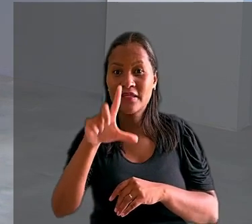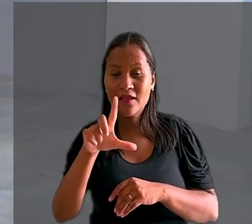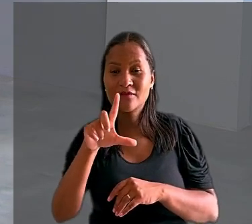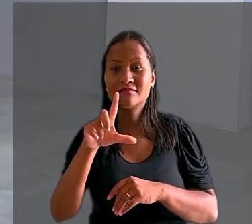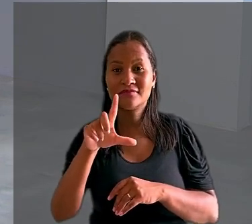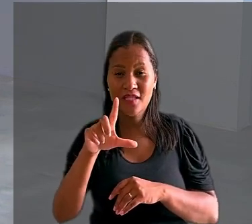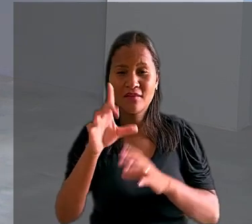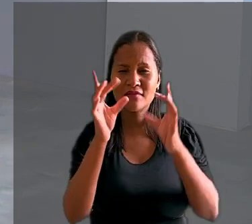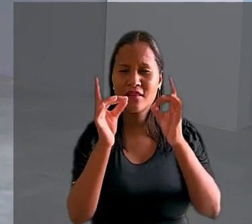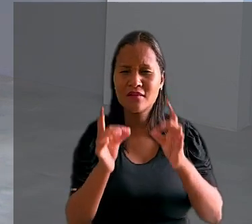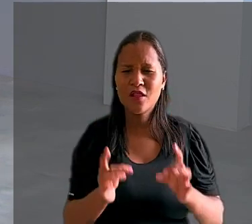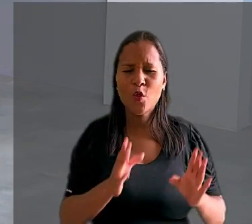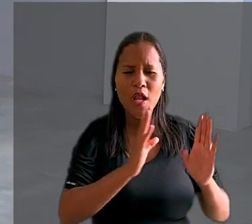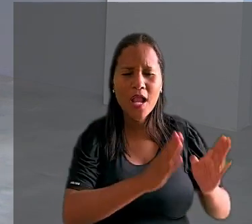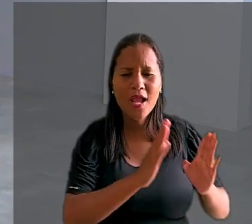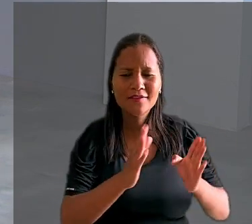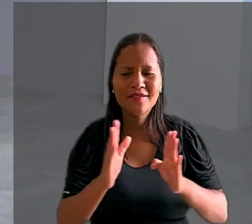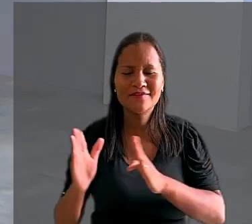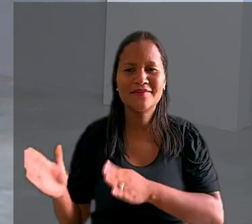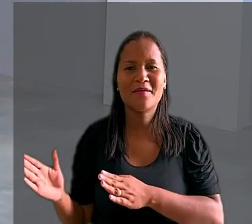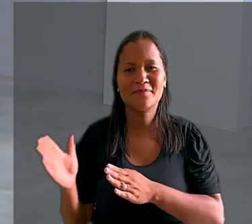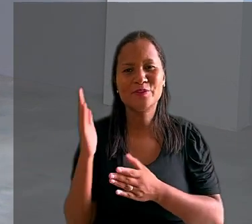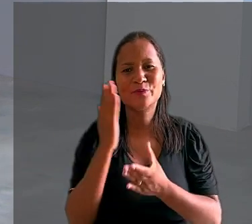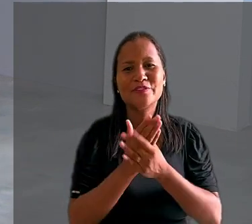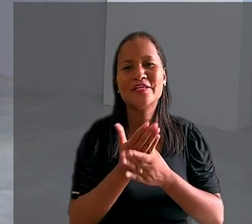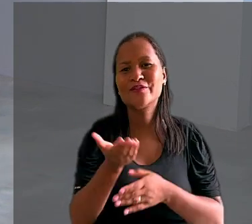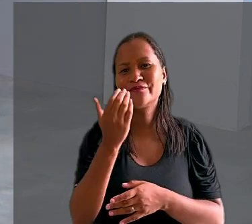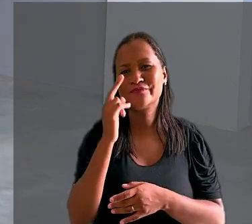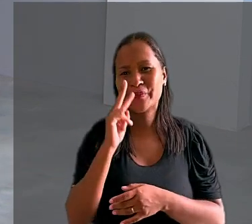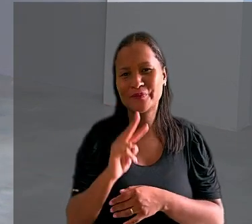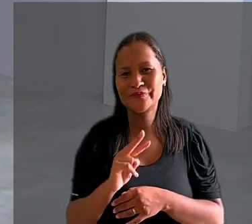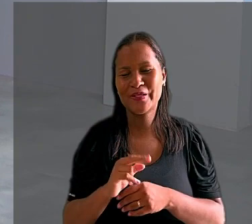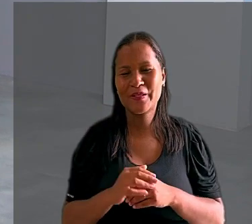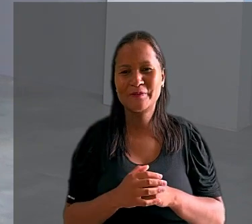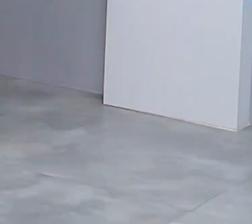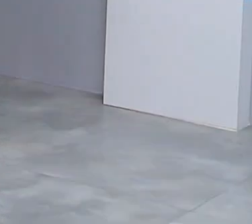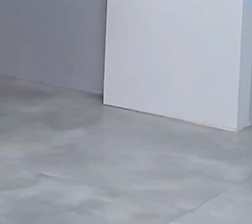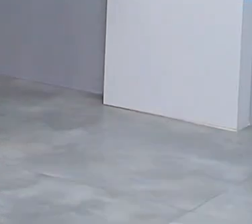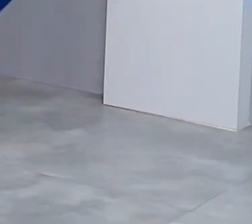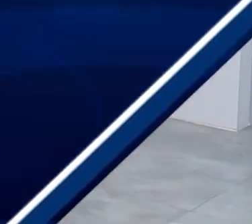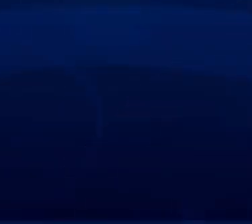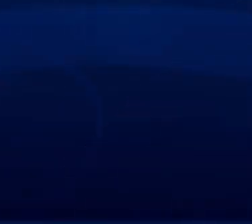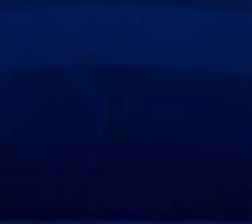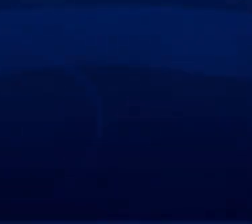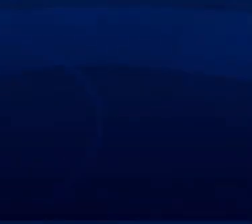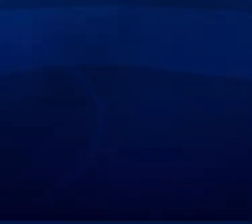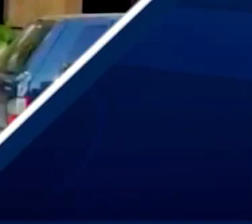Daniel Vasques detalhou cada etapa da tramitação do processo. Vamos ver.